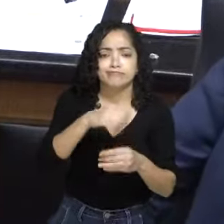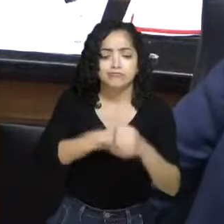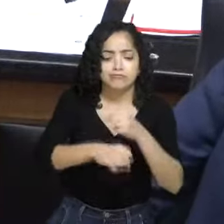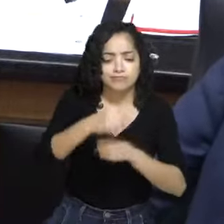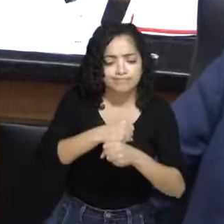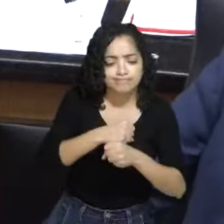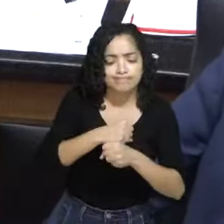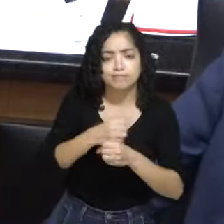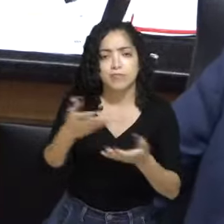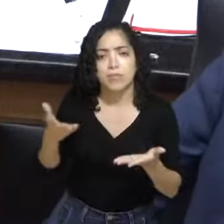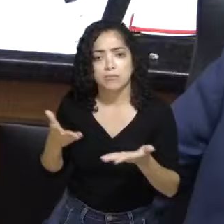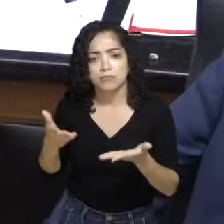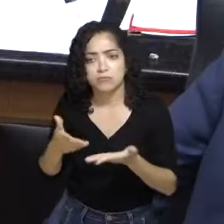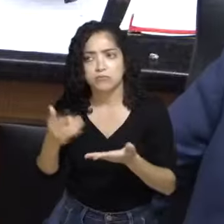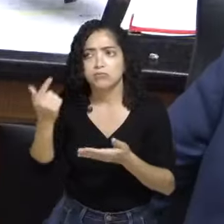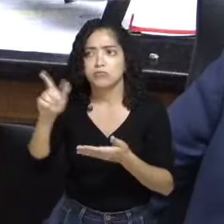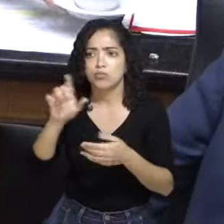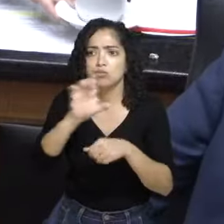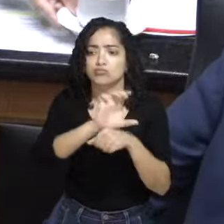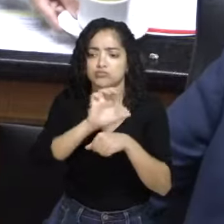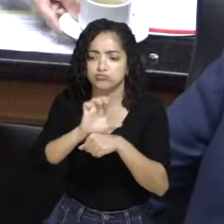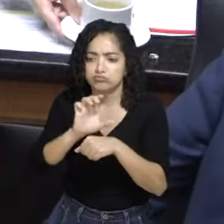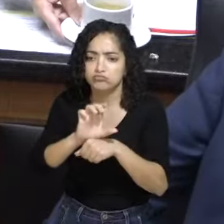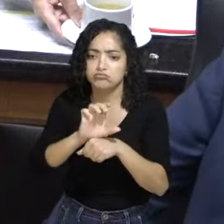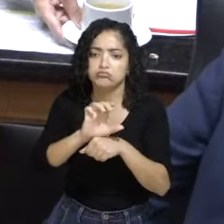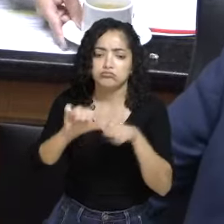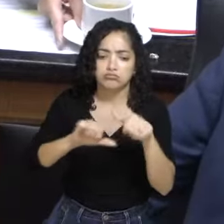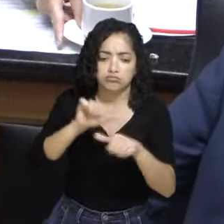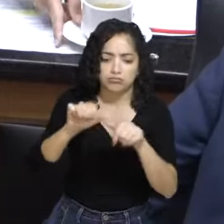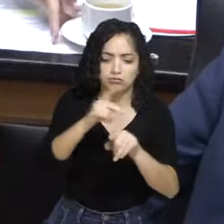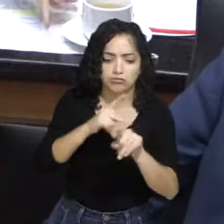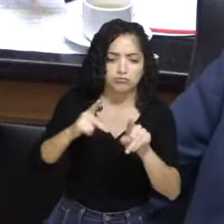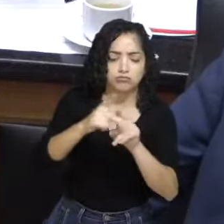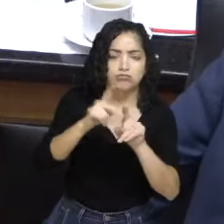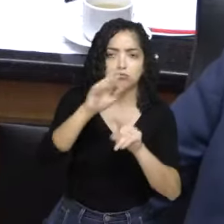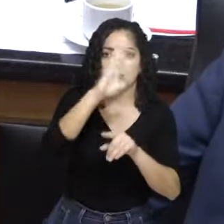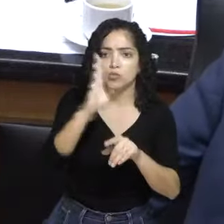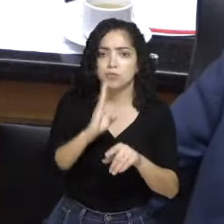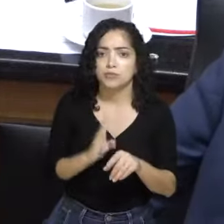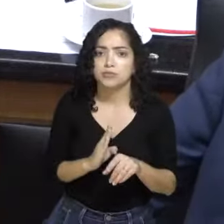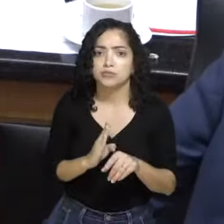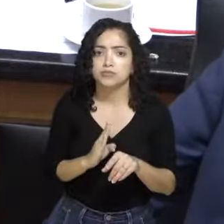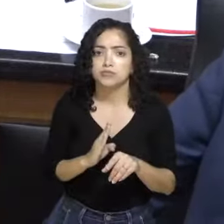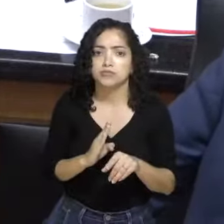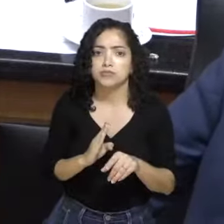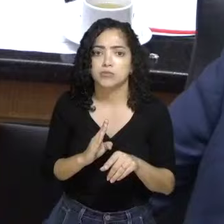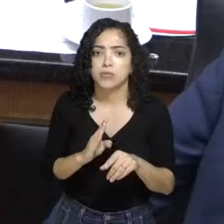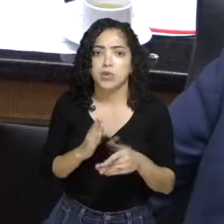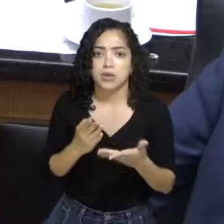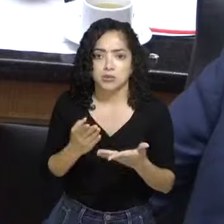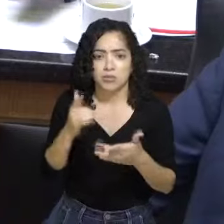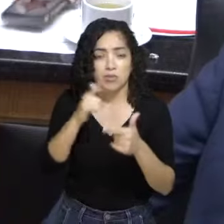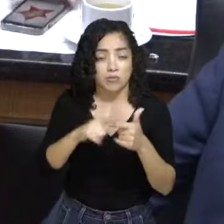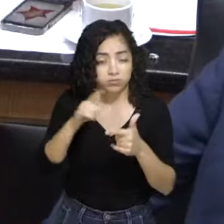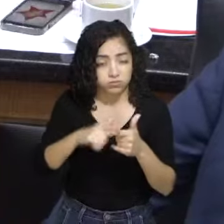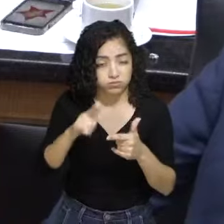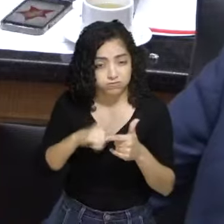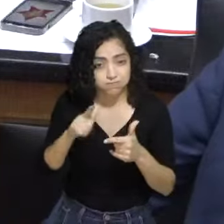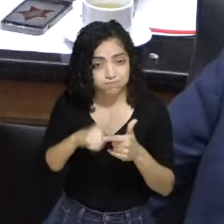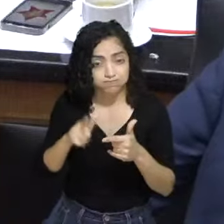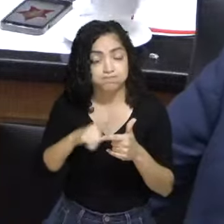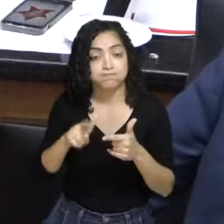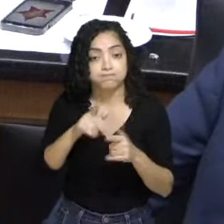em diversos outros estados? Por que que houve uma reforma previdenciária no Brasil inteiro? Porque é um rombo da Previdência nos estados